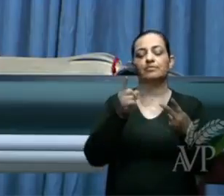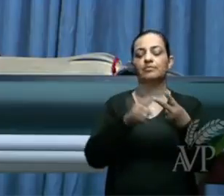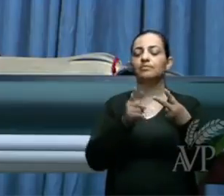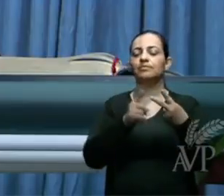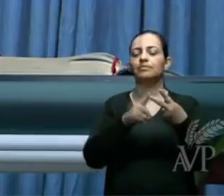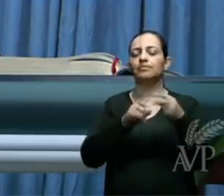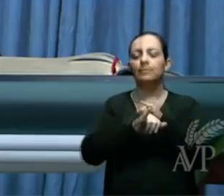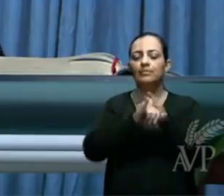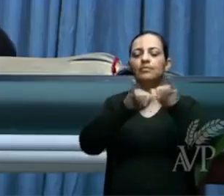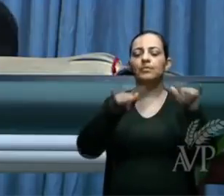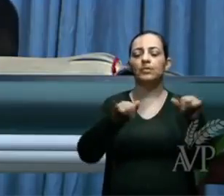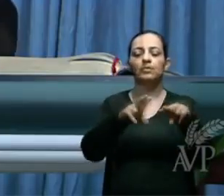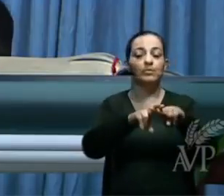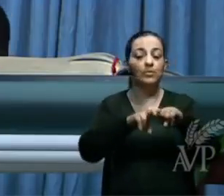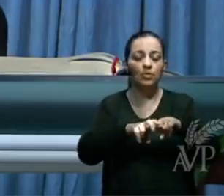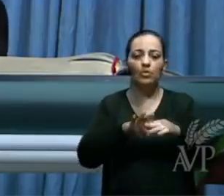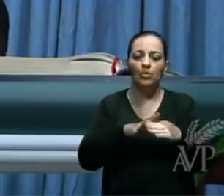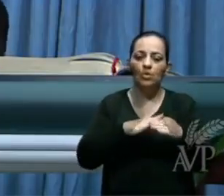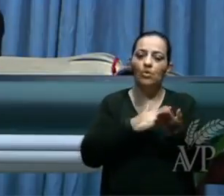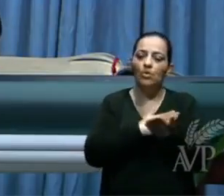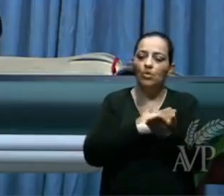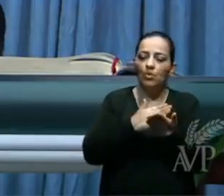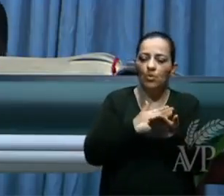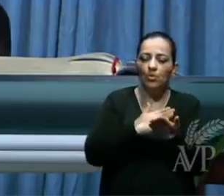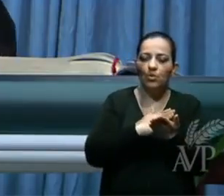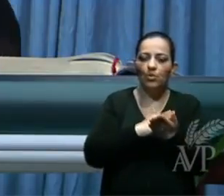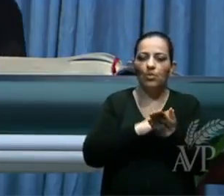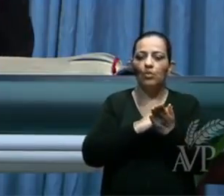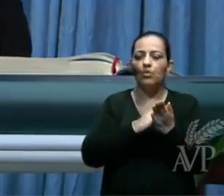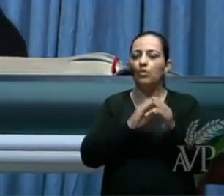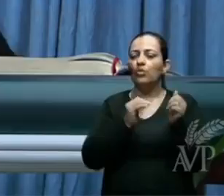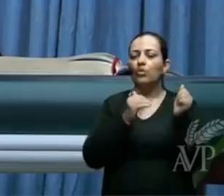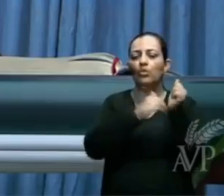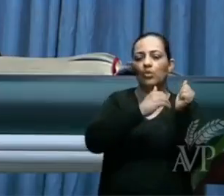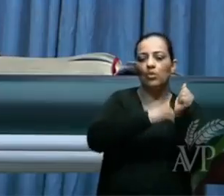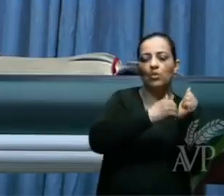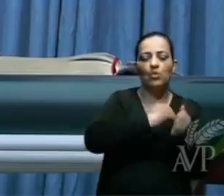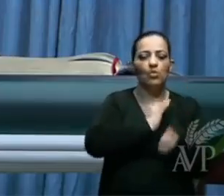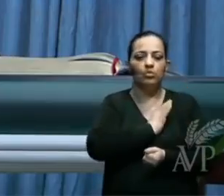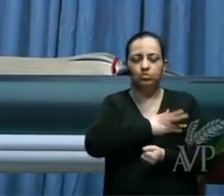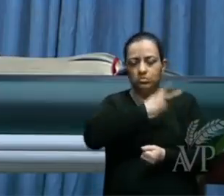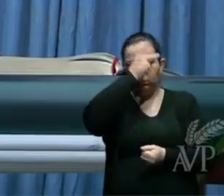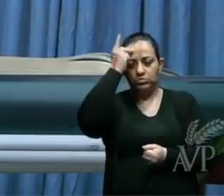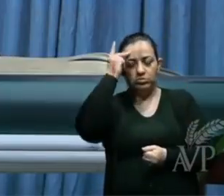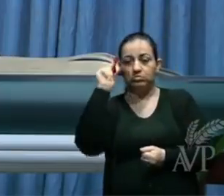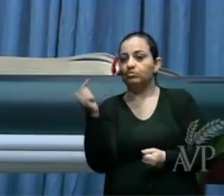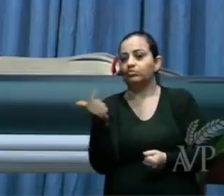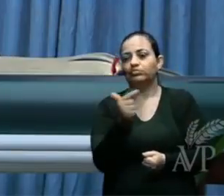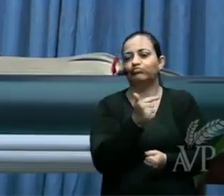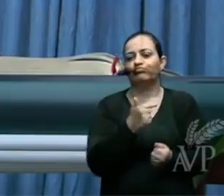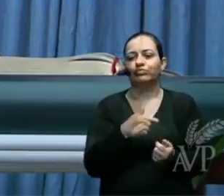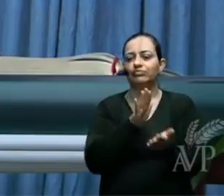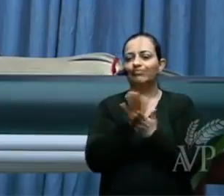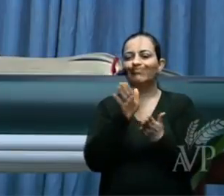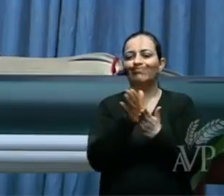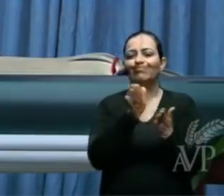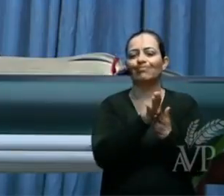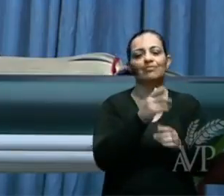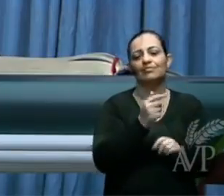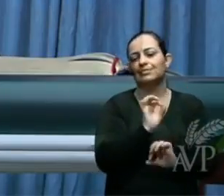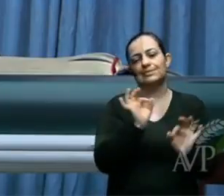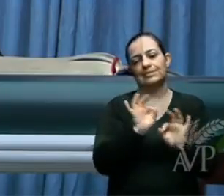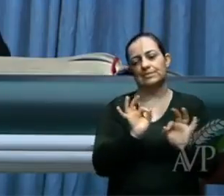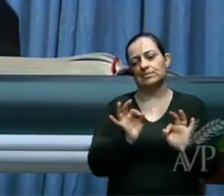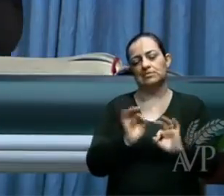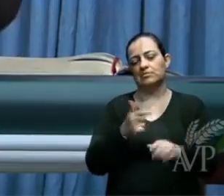por isso quando começou o discernimento revelar o segredo dos corações não tinha como fugir 9